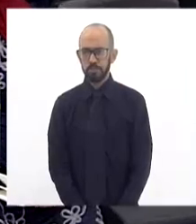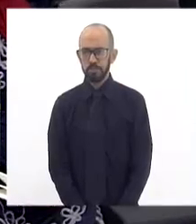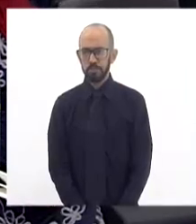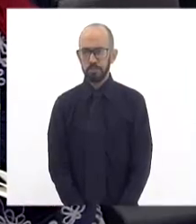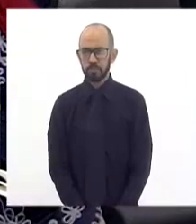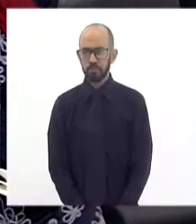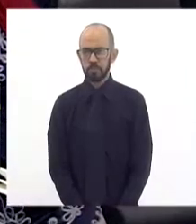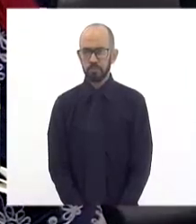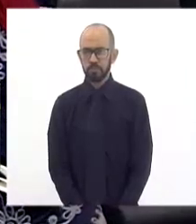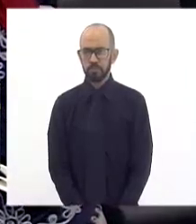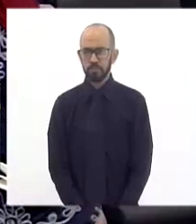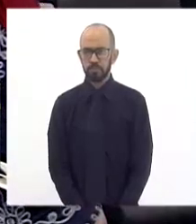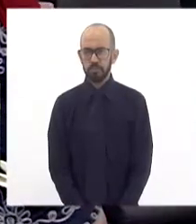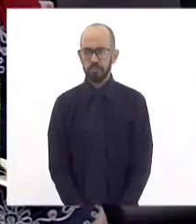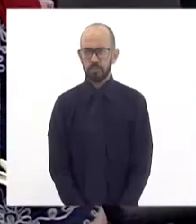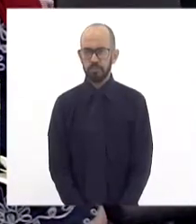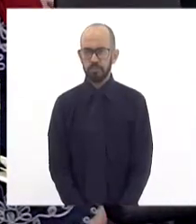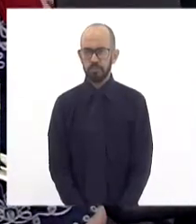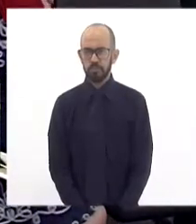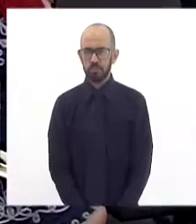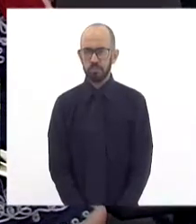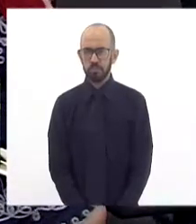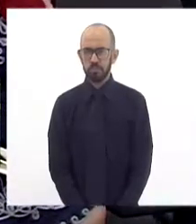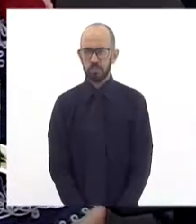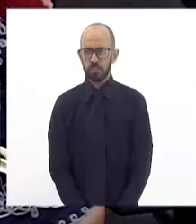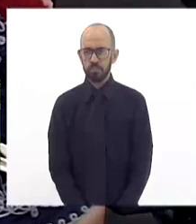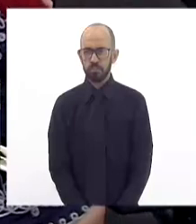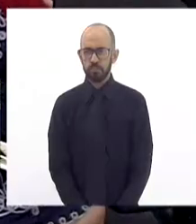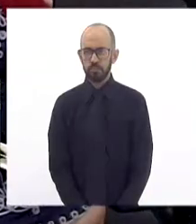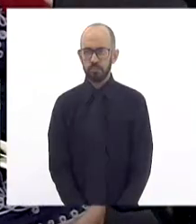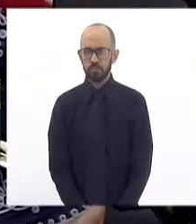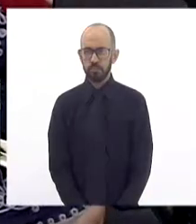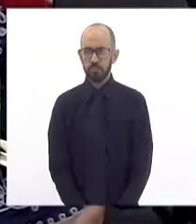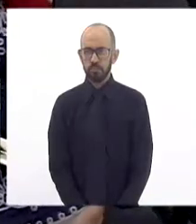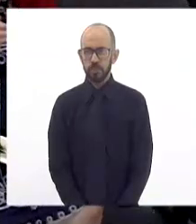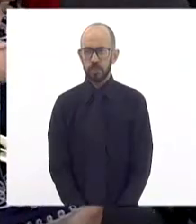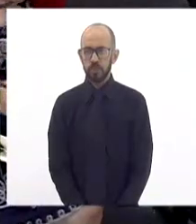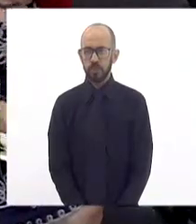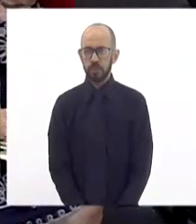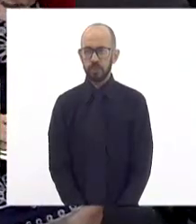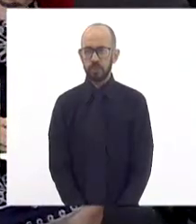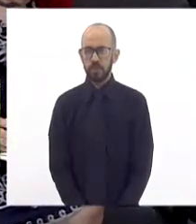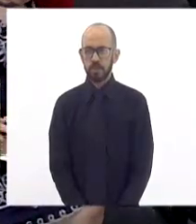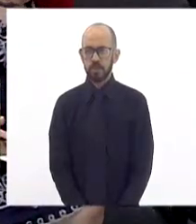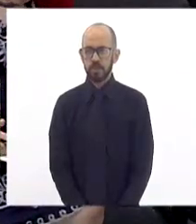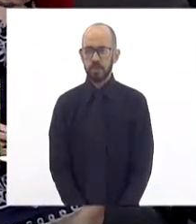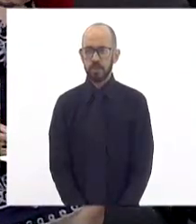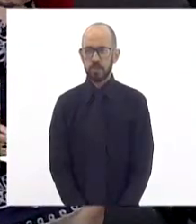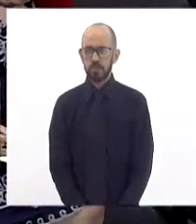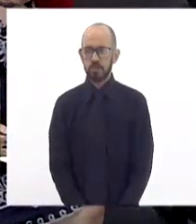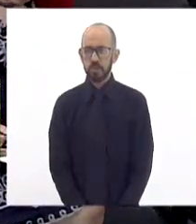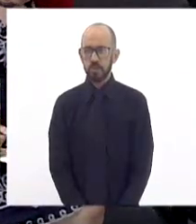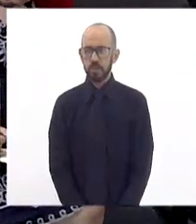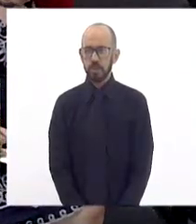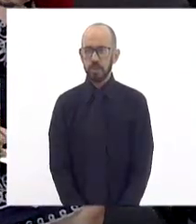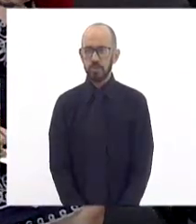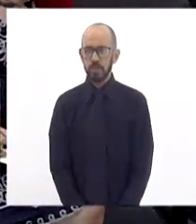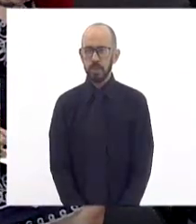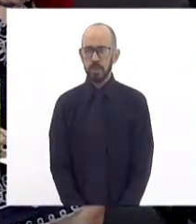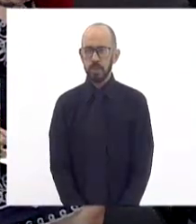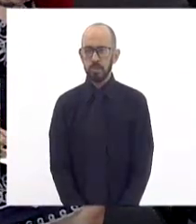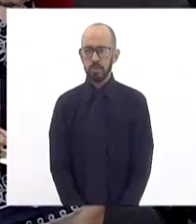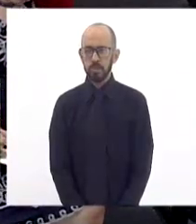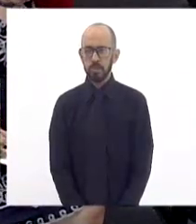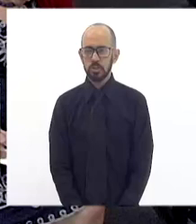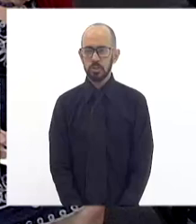é uma fala o que o áudio em casa eu vou